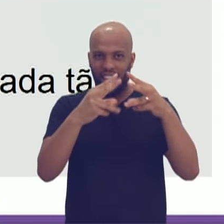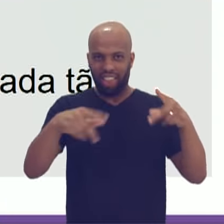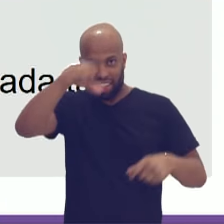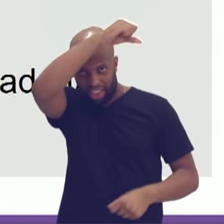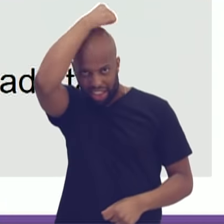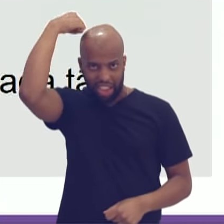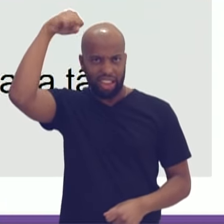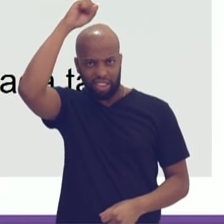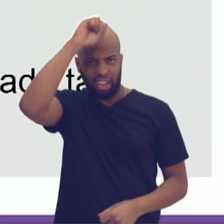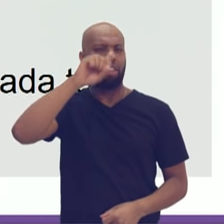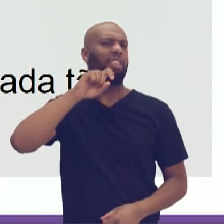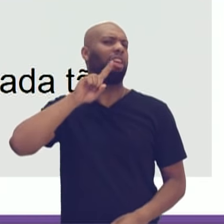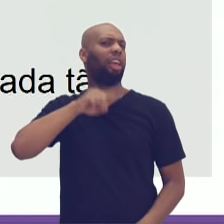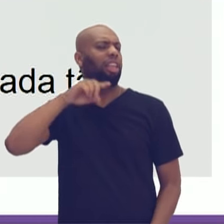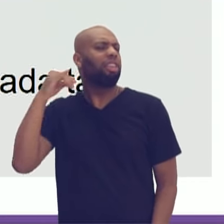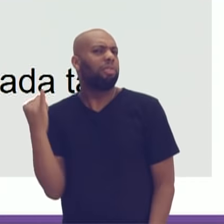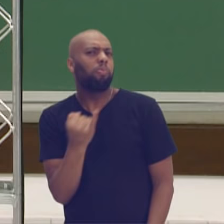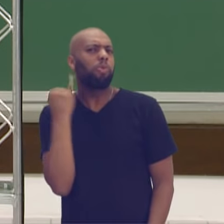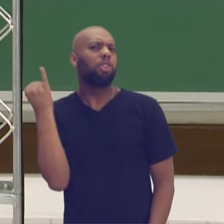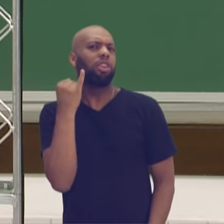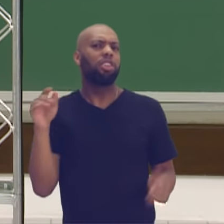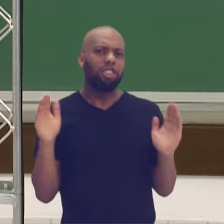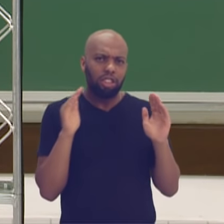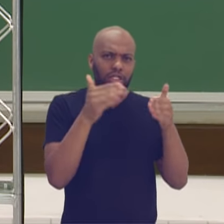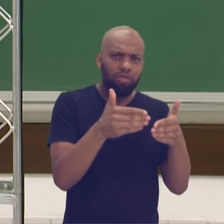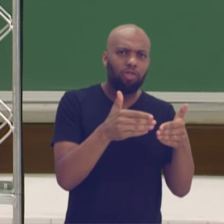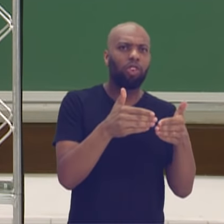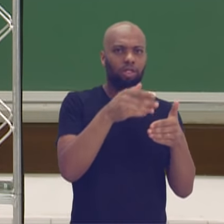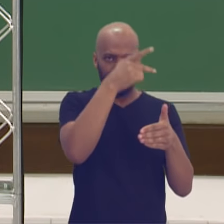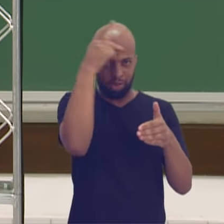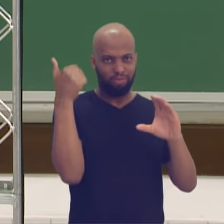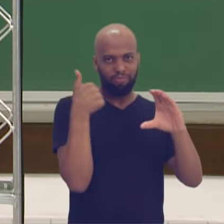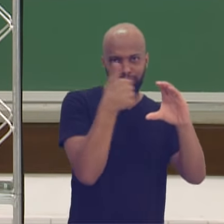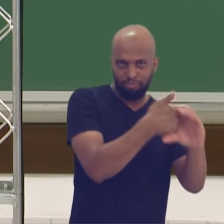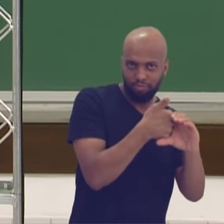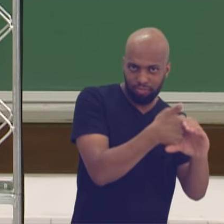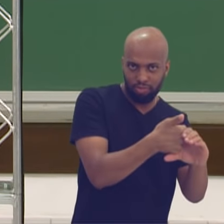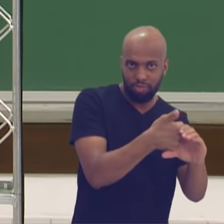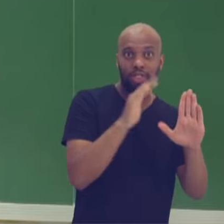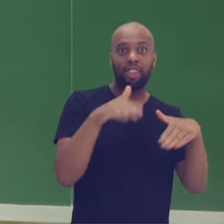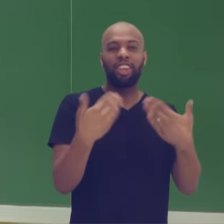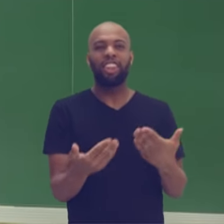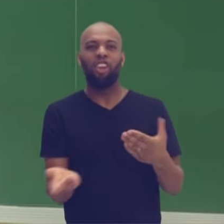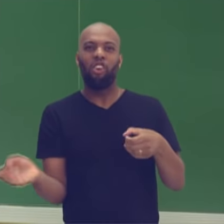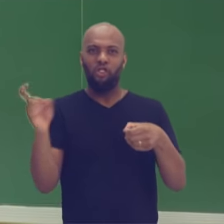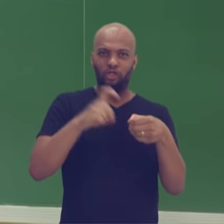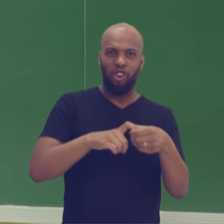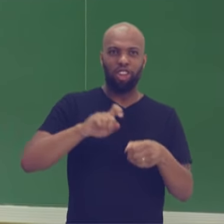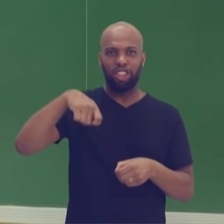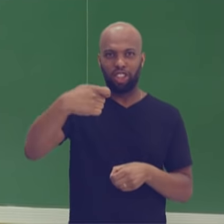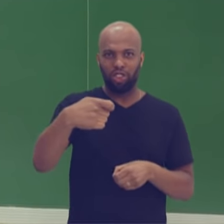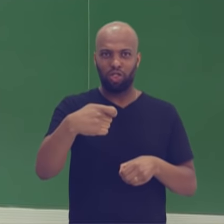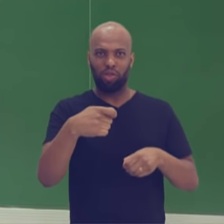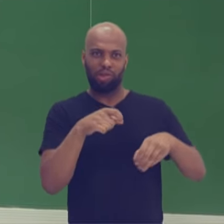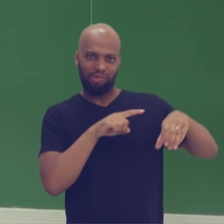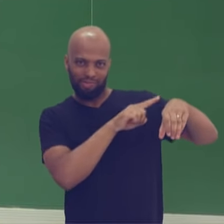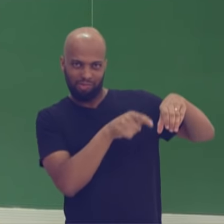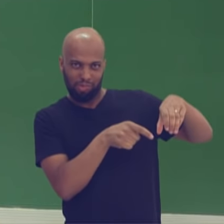considerada tão importante para os cristãos? A gente volta lá no Santo Sepulcro, que eu mostrei para